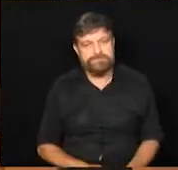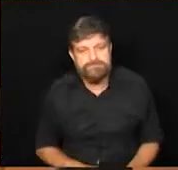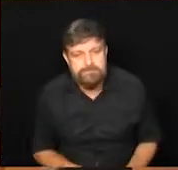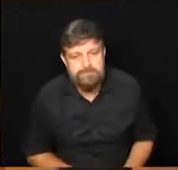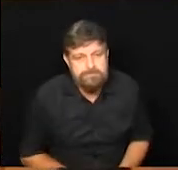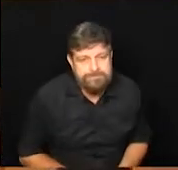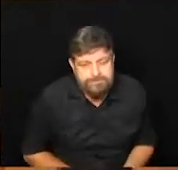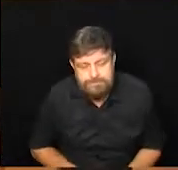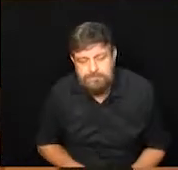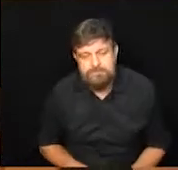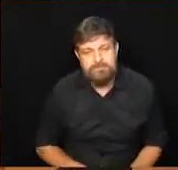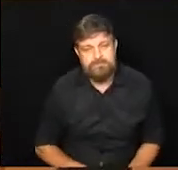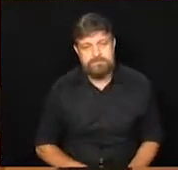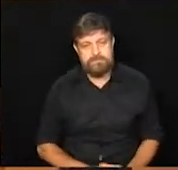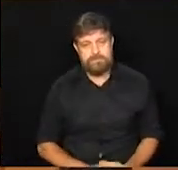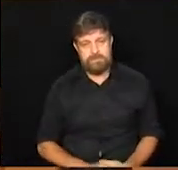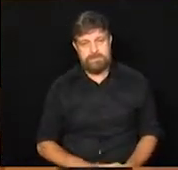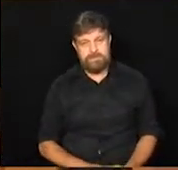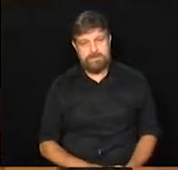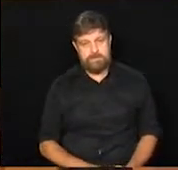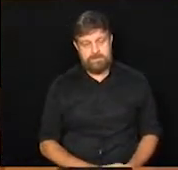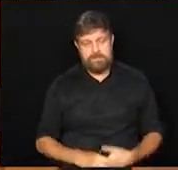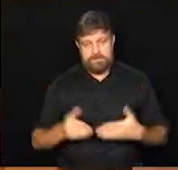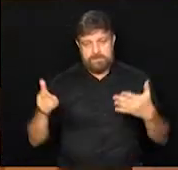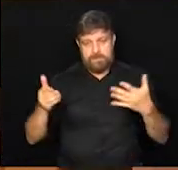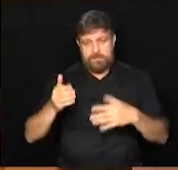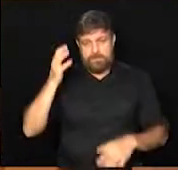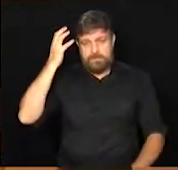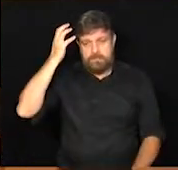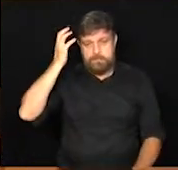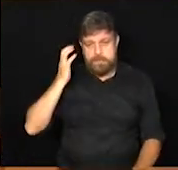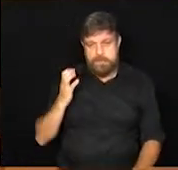Então vou passar a palavra para a vereadora Guida Calisto.